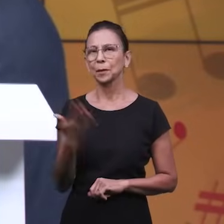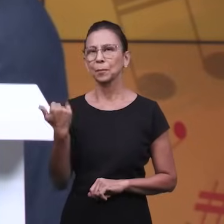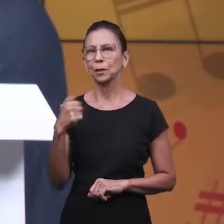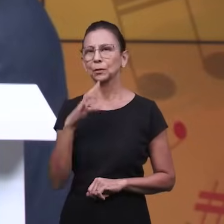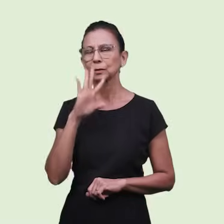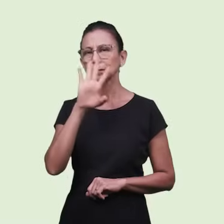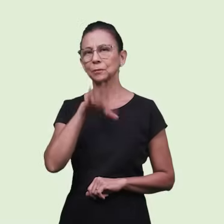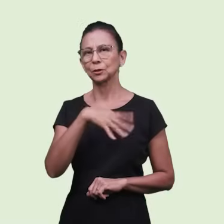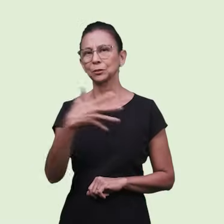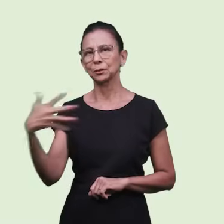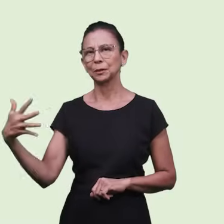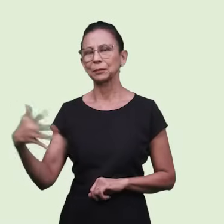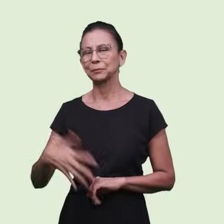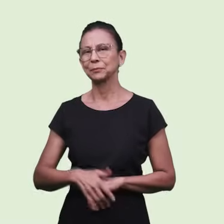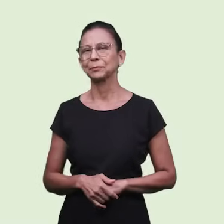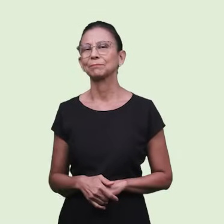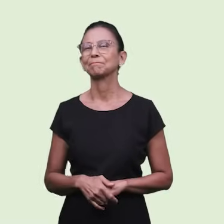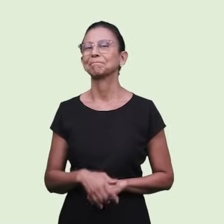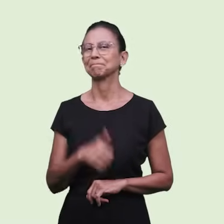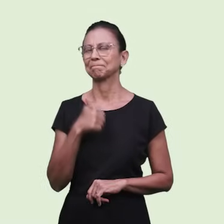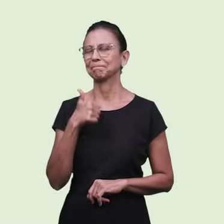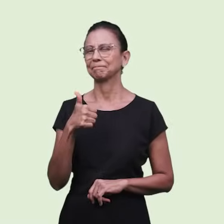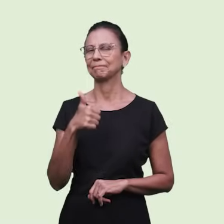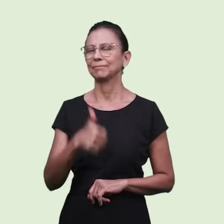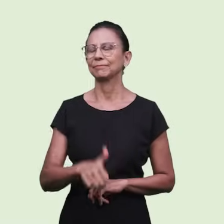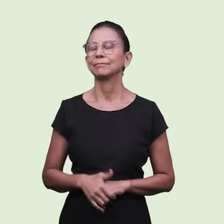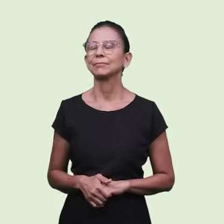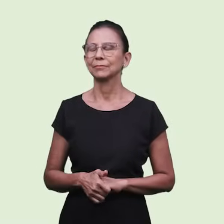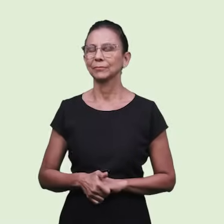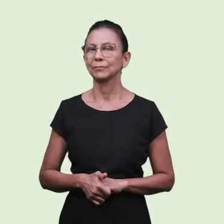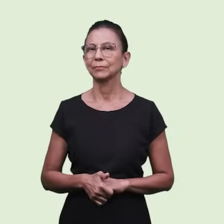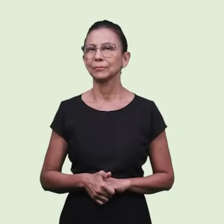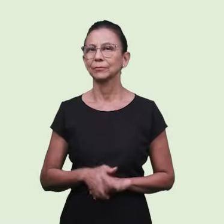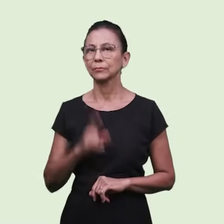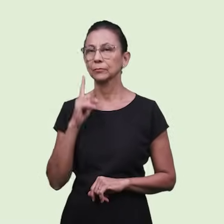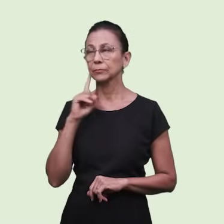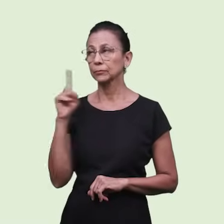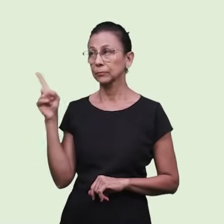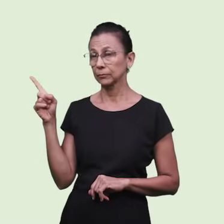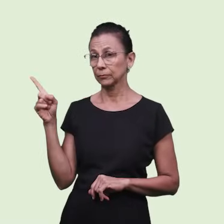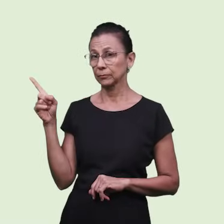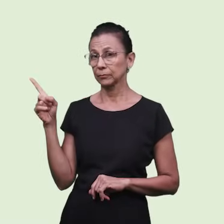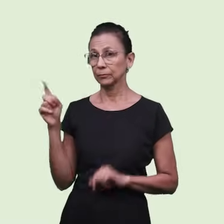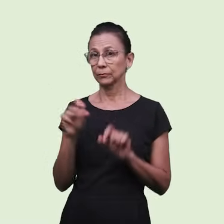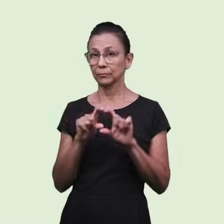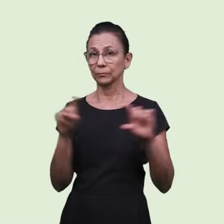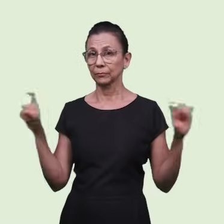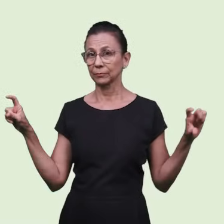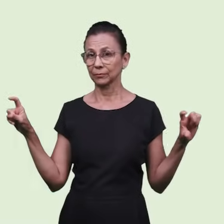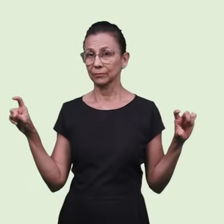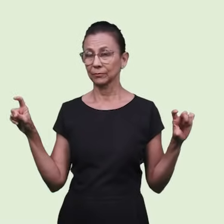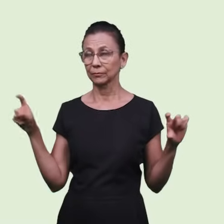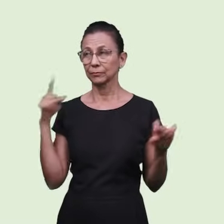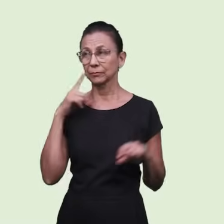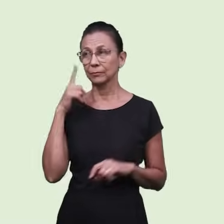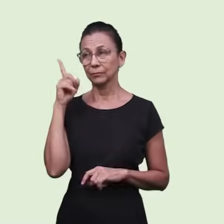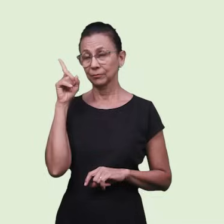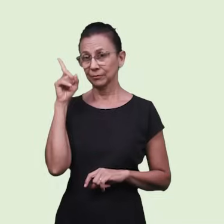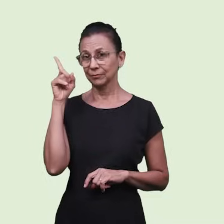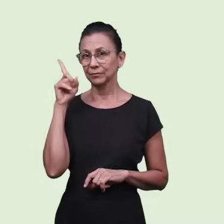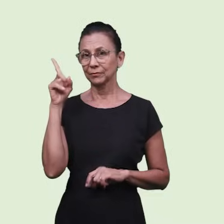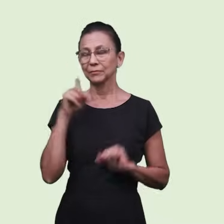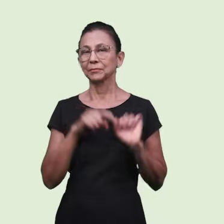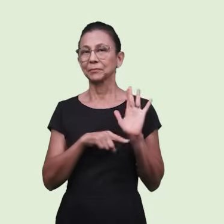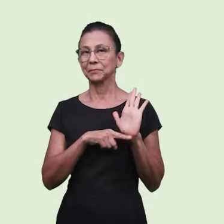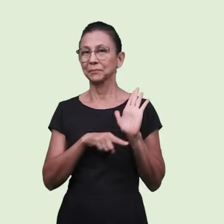partitura? Vamos lá. Muito bom. Ó, aquela legenda que a tia Jana mostrou agorinha está aqui, ó, para